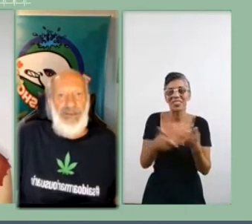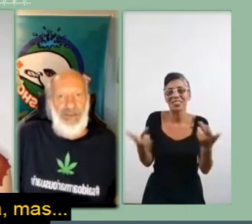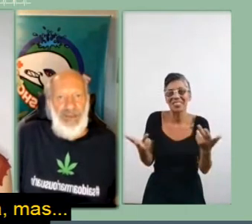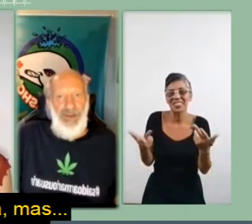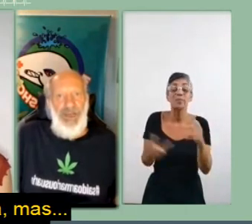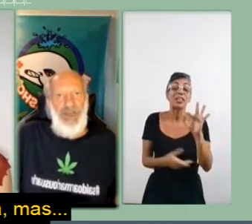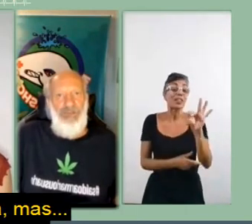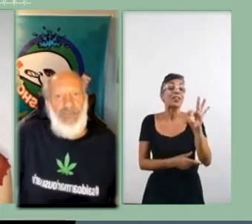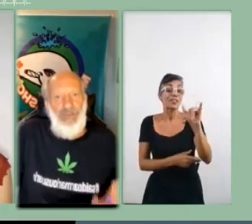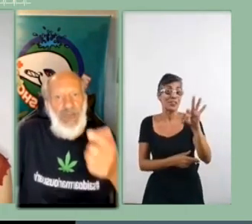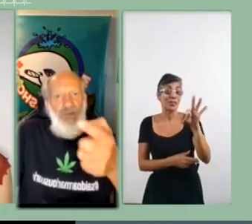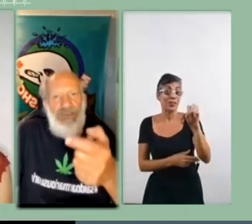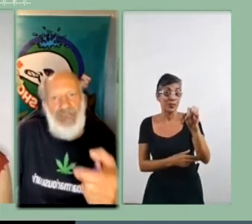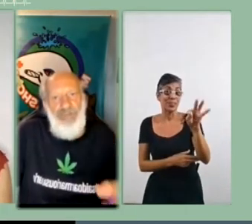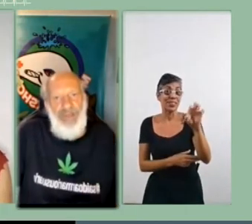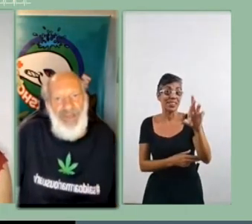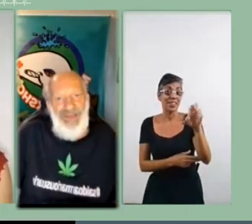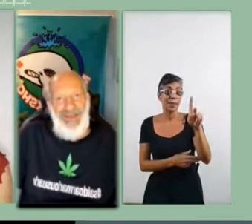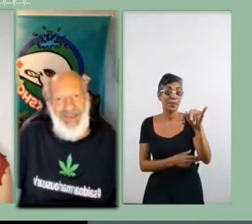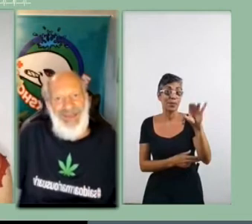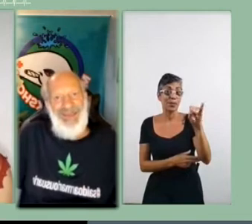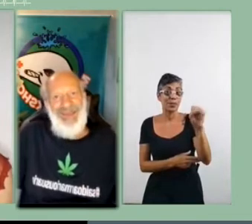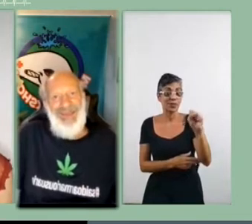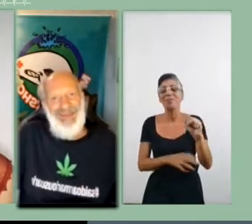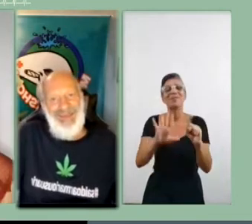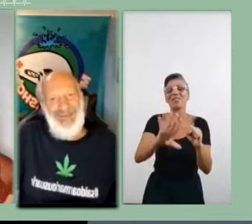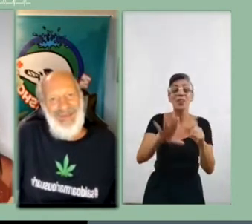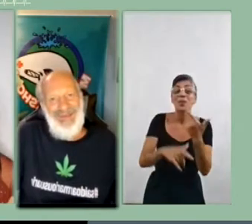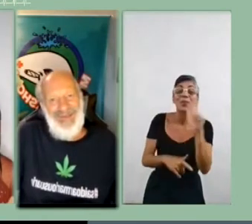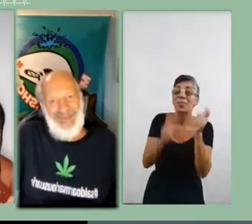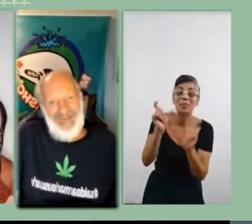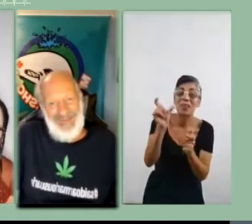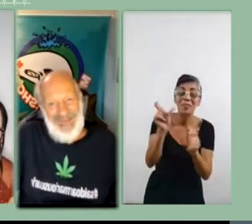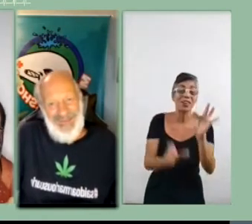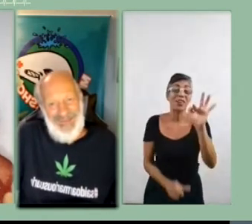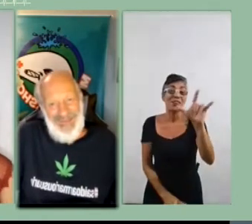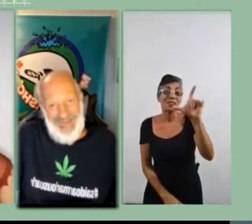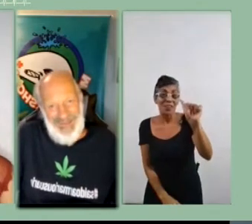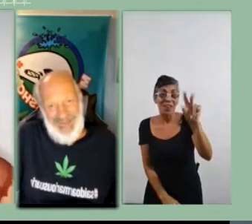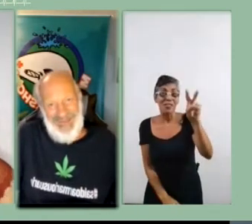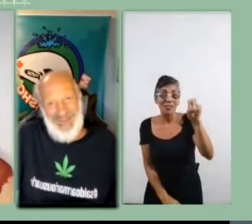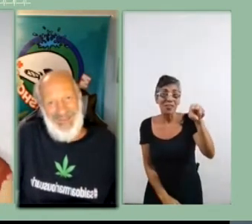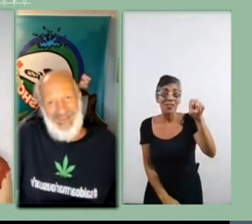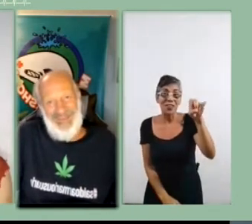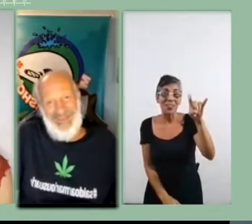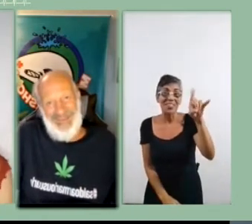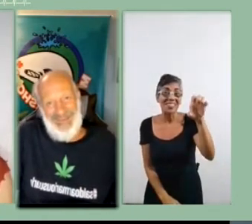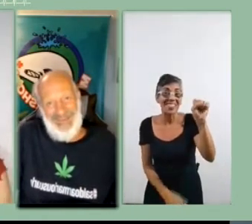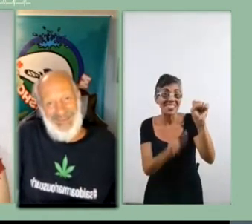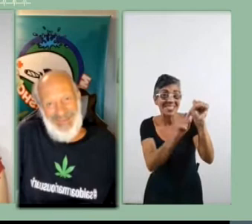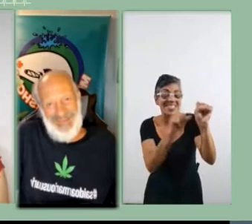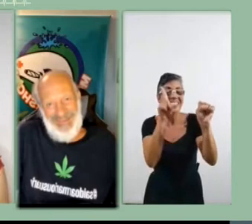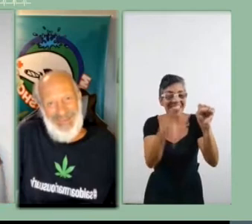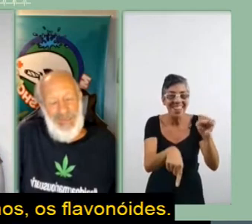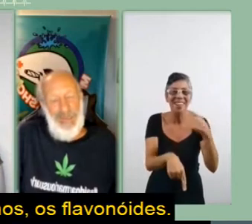Fitoterápicos. Olha, mas flavonoides! Os flavonoides! Era essa a palavra, tá aqui na ponta